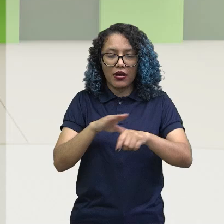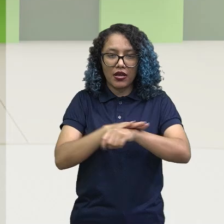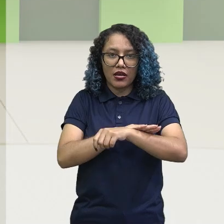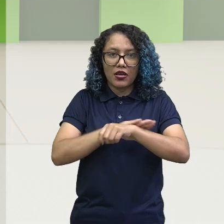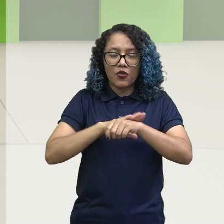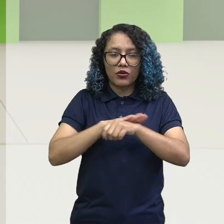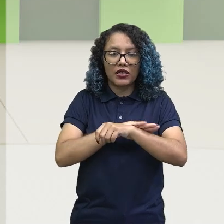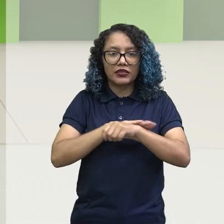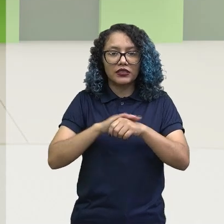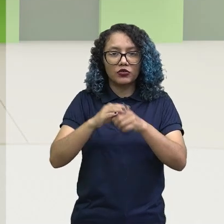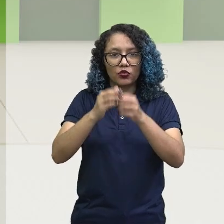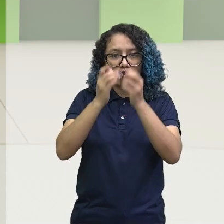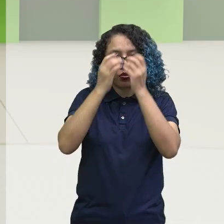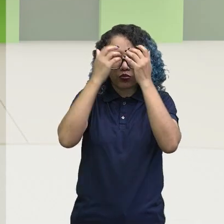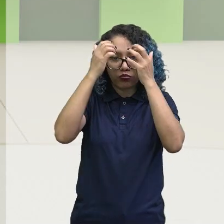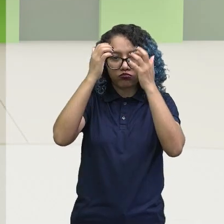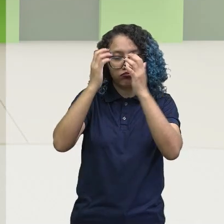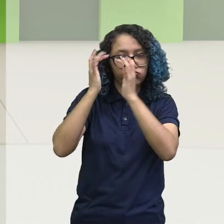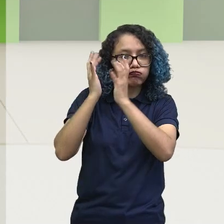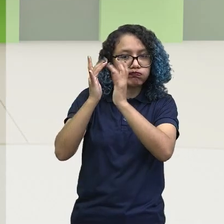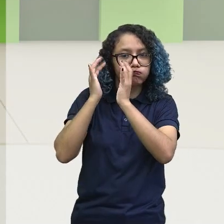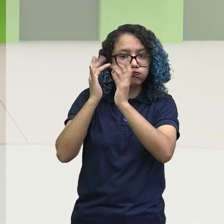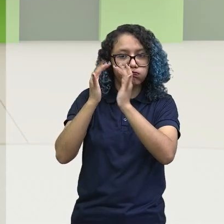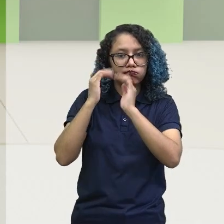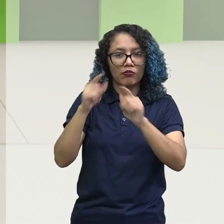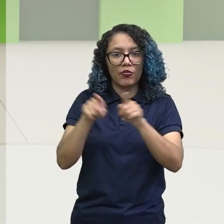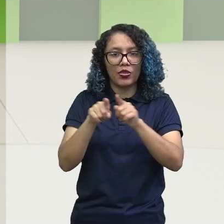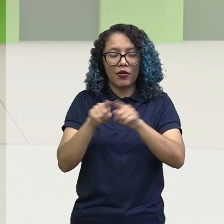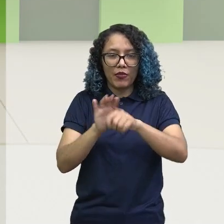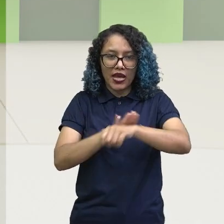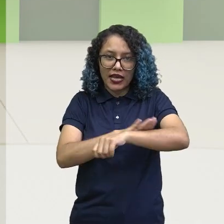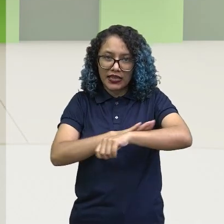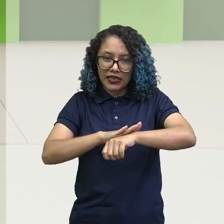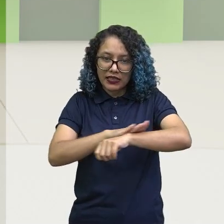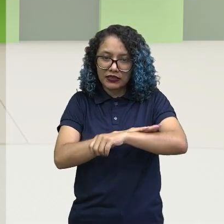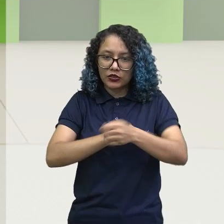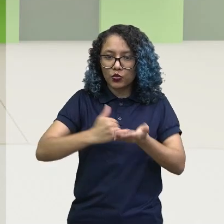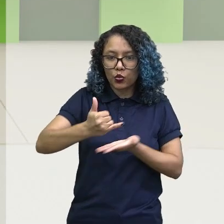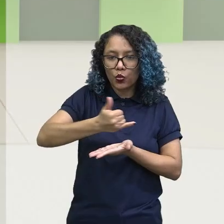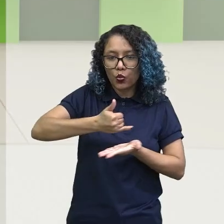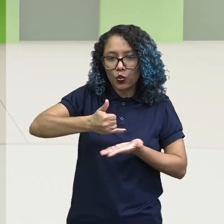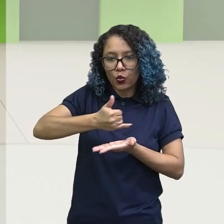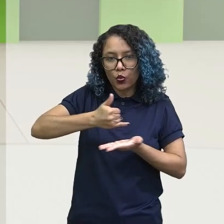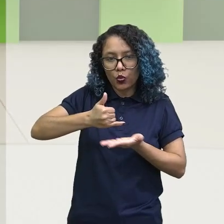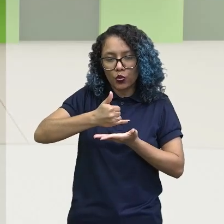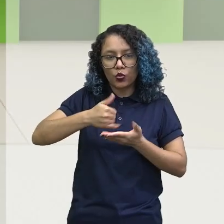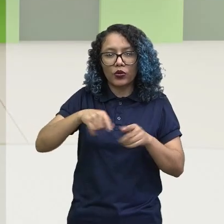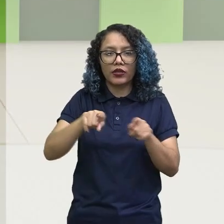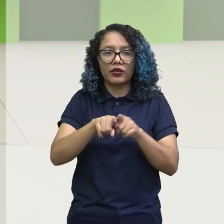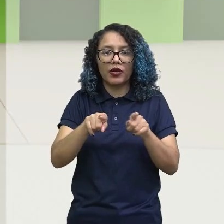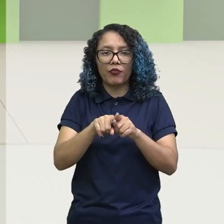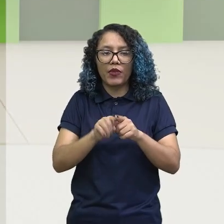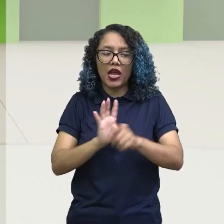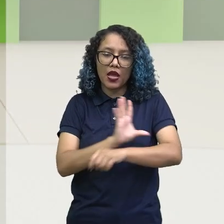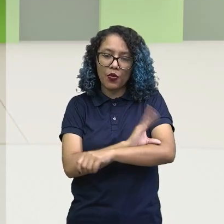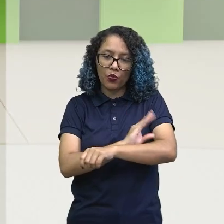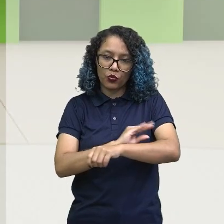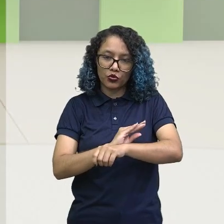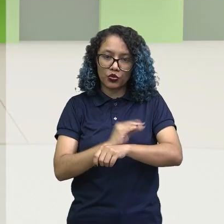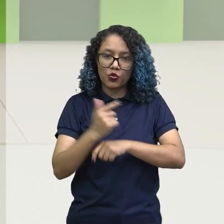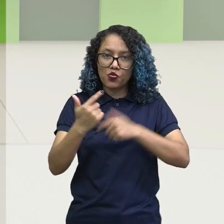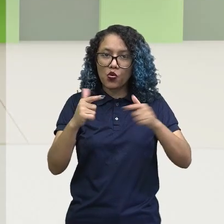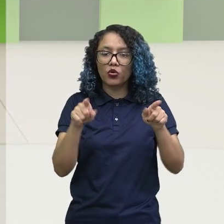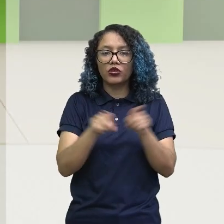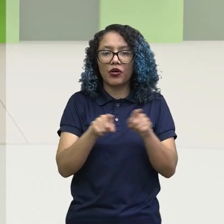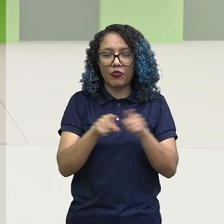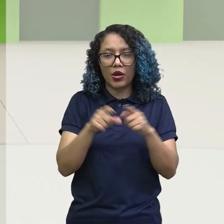e na córnea, no tecido adiposo, que são aquelas células ali de gordura, por exemplo, e também nos músculos. E um outro local onde a